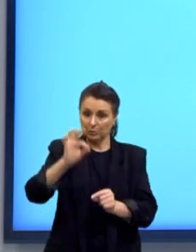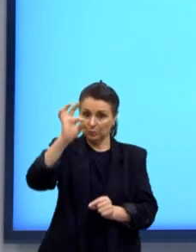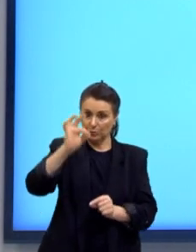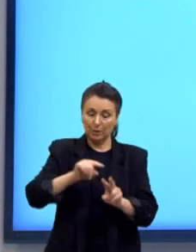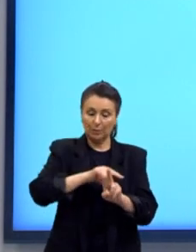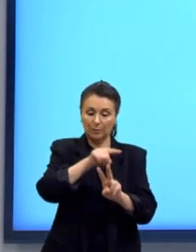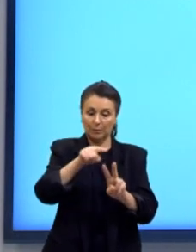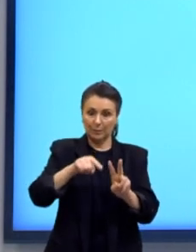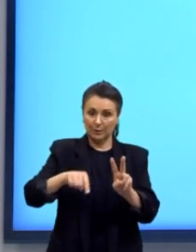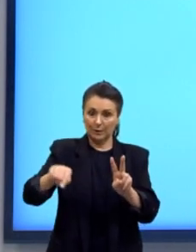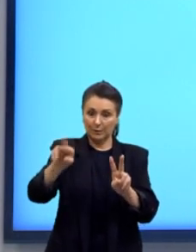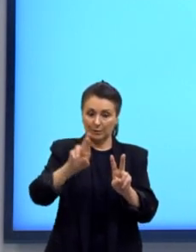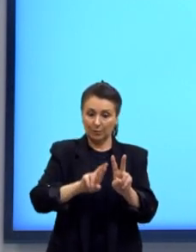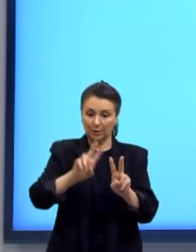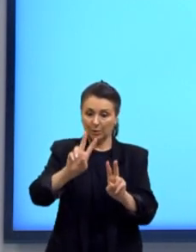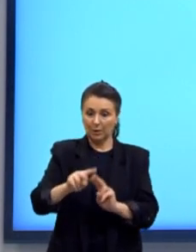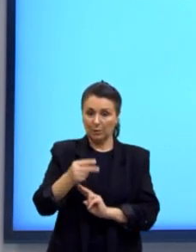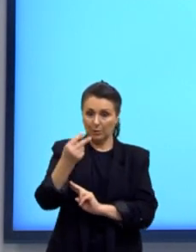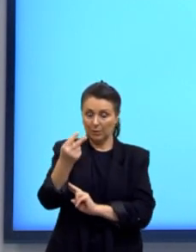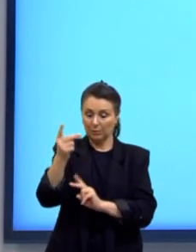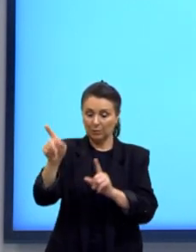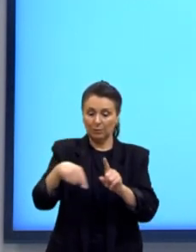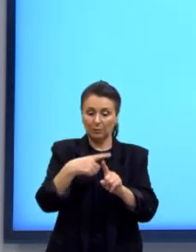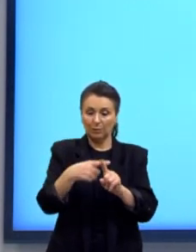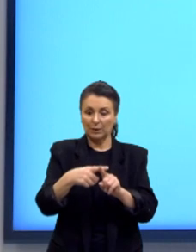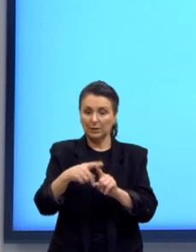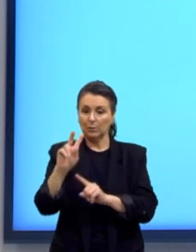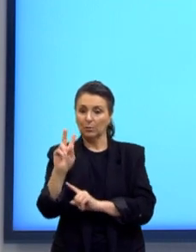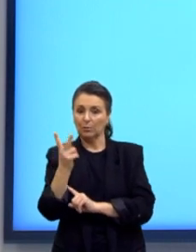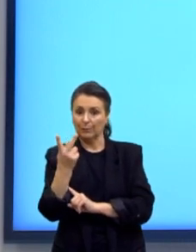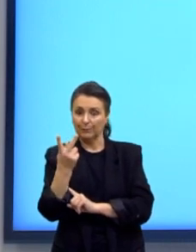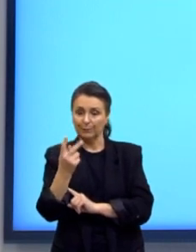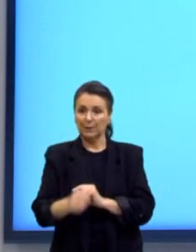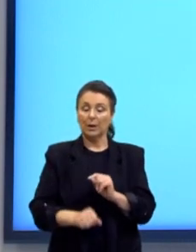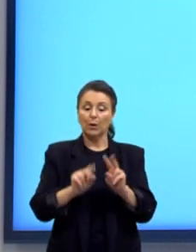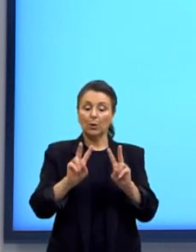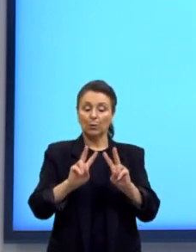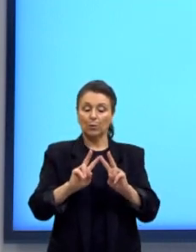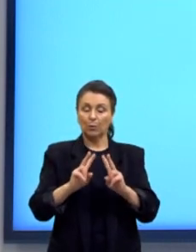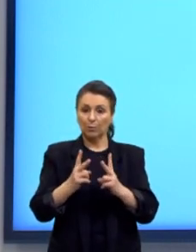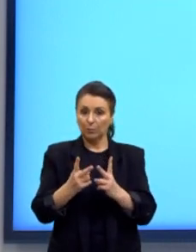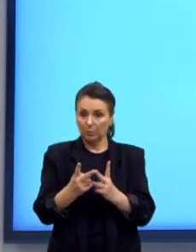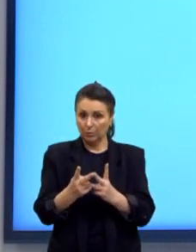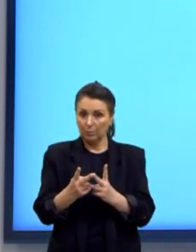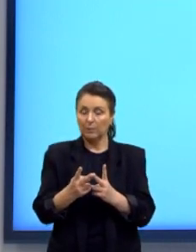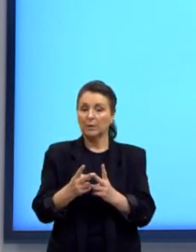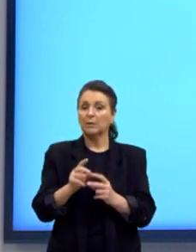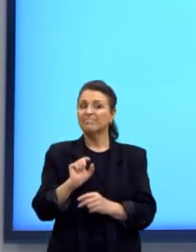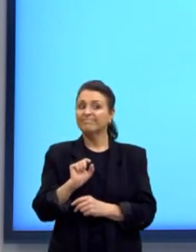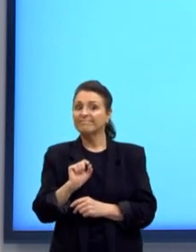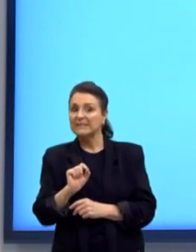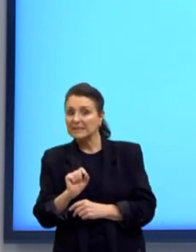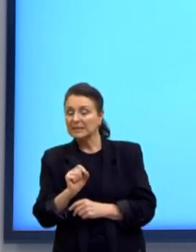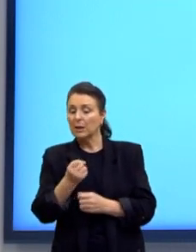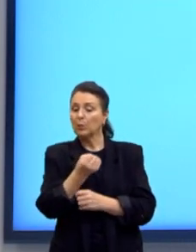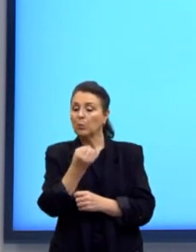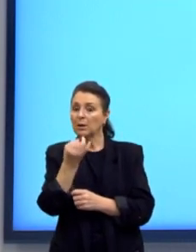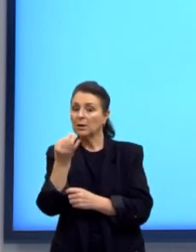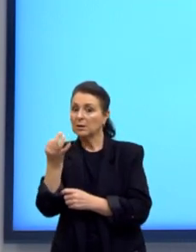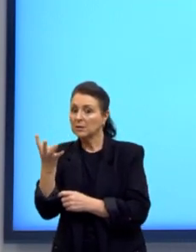pi vezes o raio ao quadrado vezes h o volume nós já sabemos o volume seria ali a